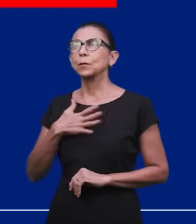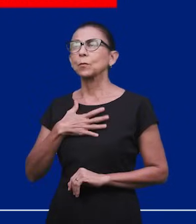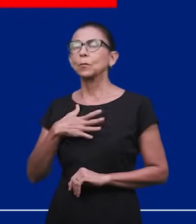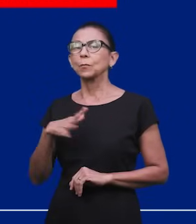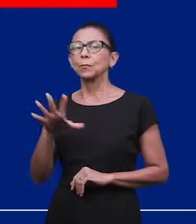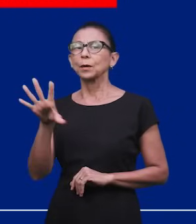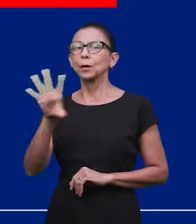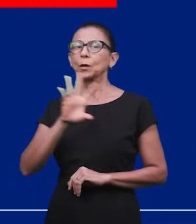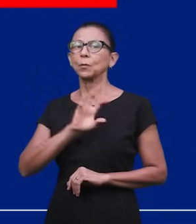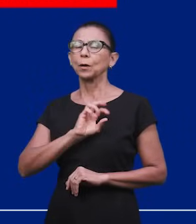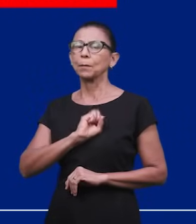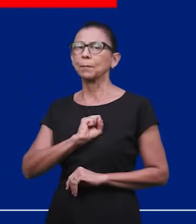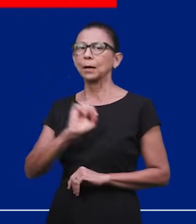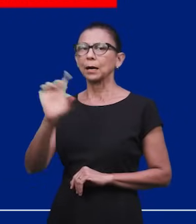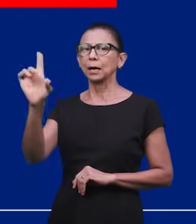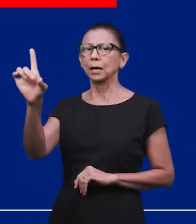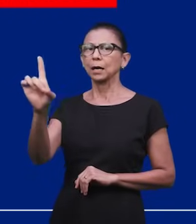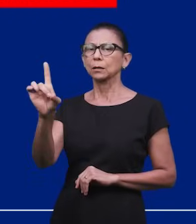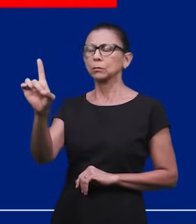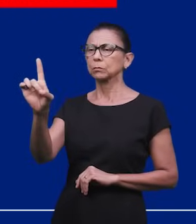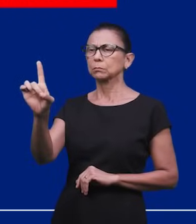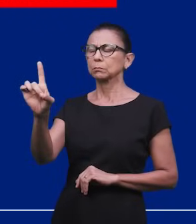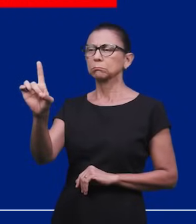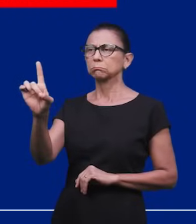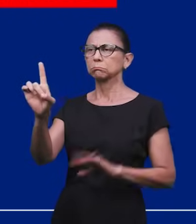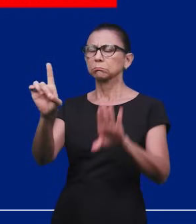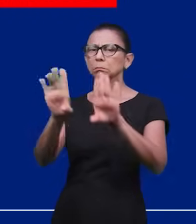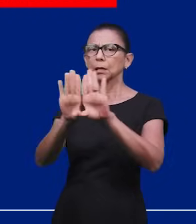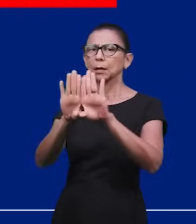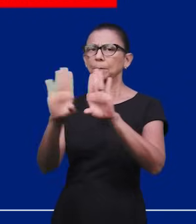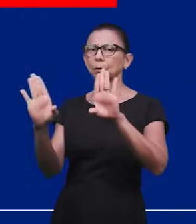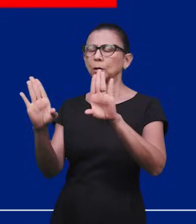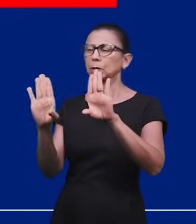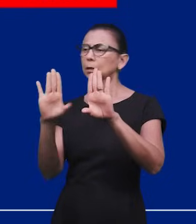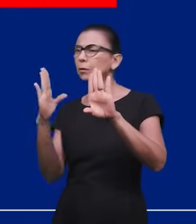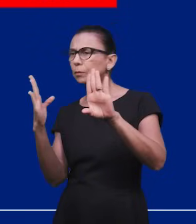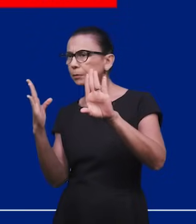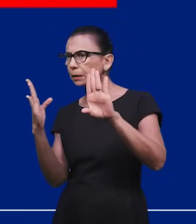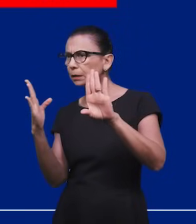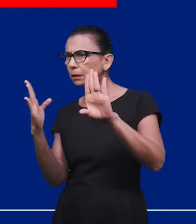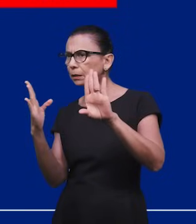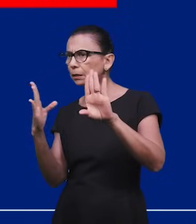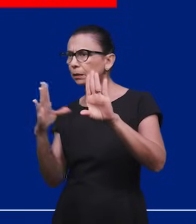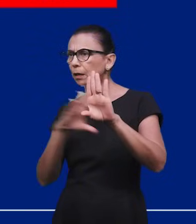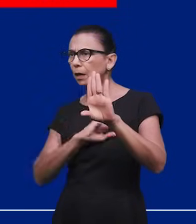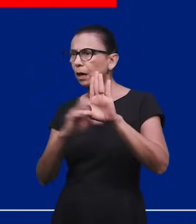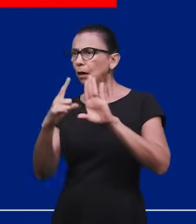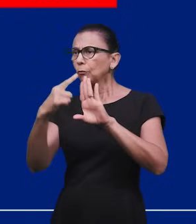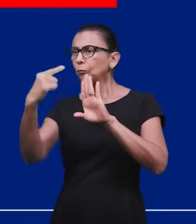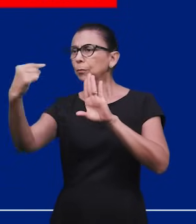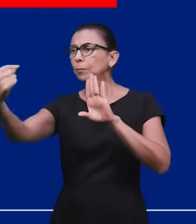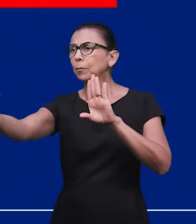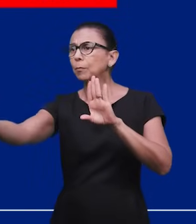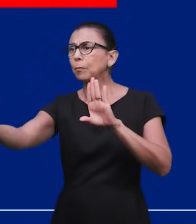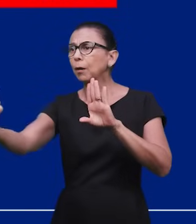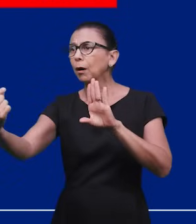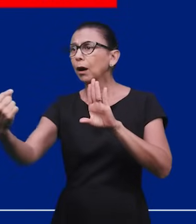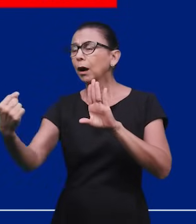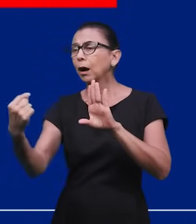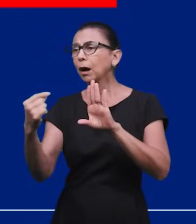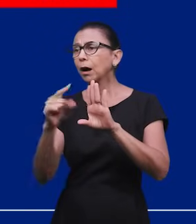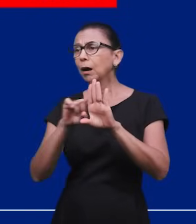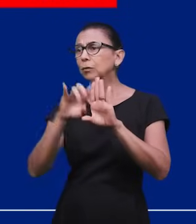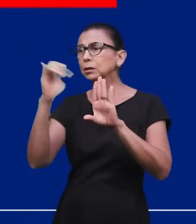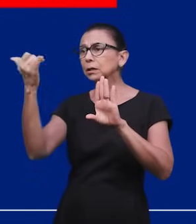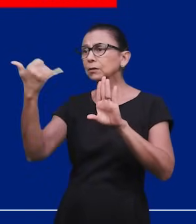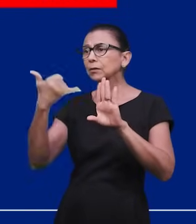tinha retirado e se tinha ido. A minha alma tinha se derretido quando ele falara. Busquei-o e